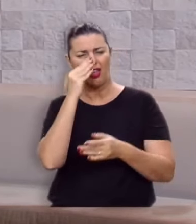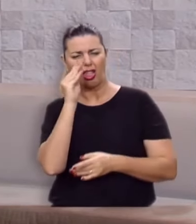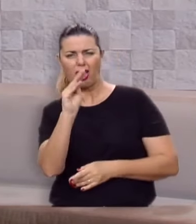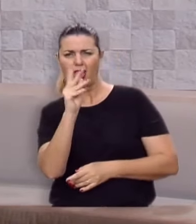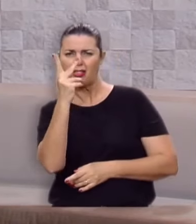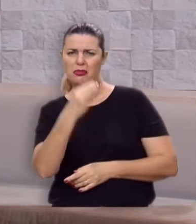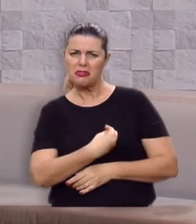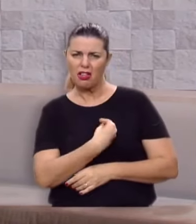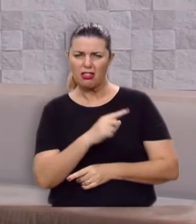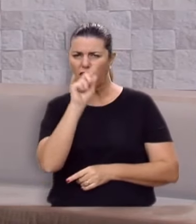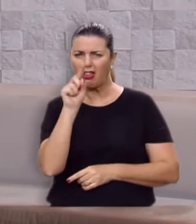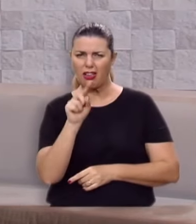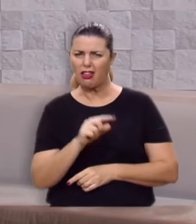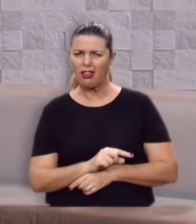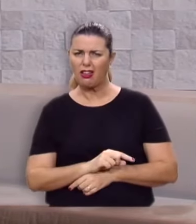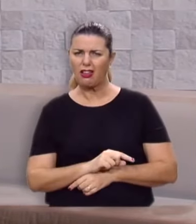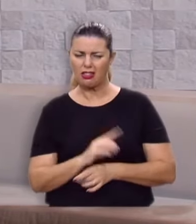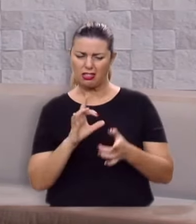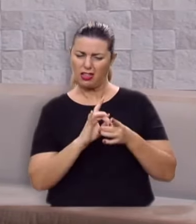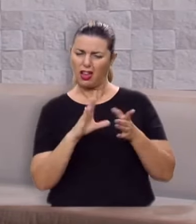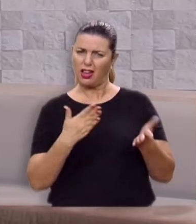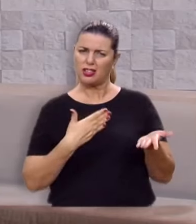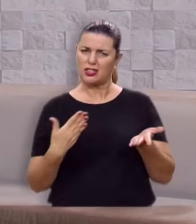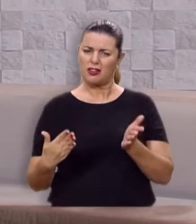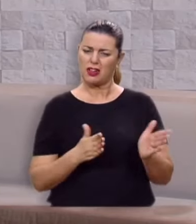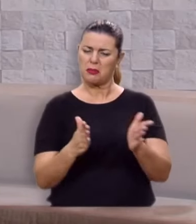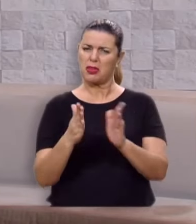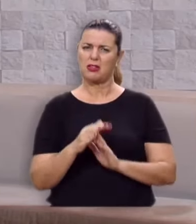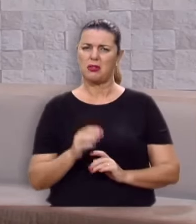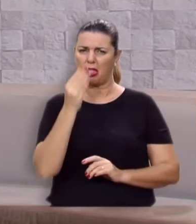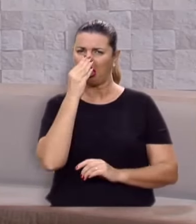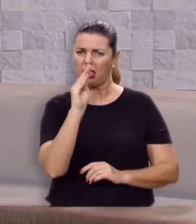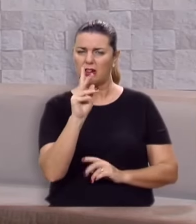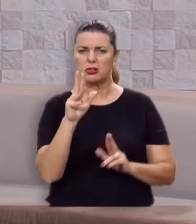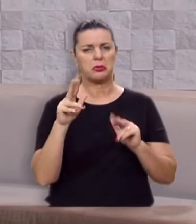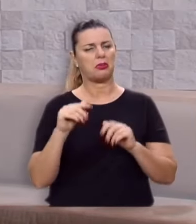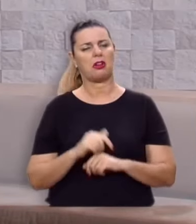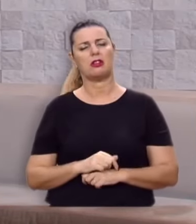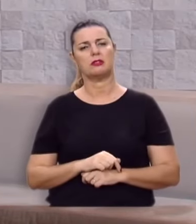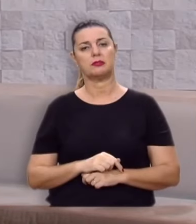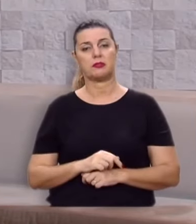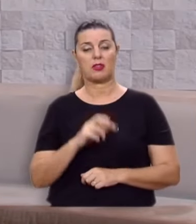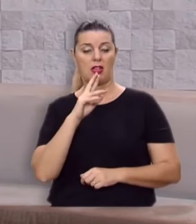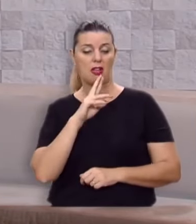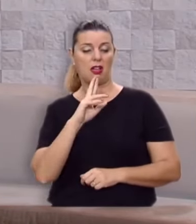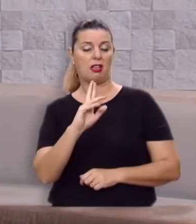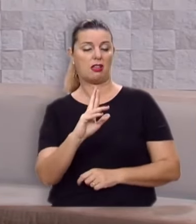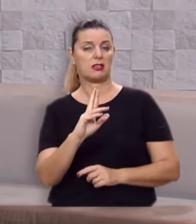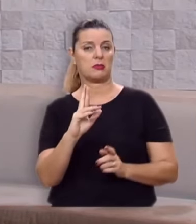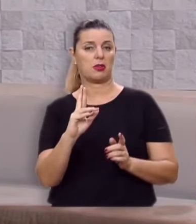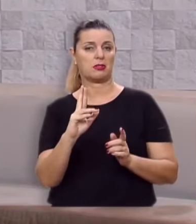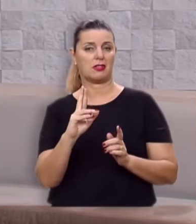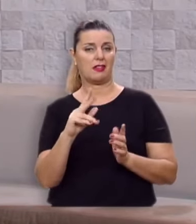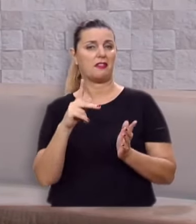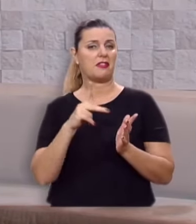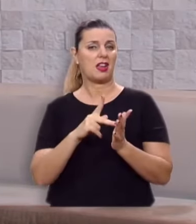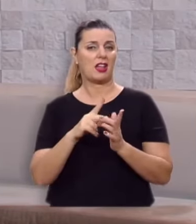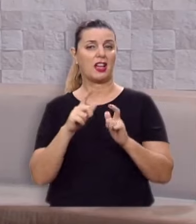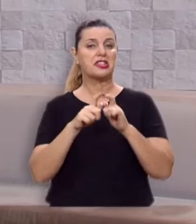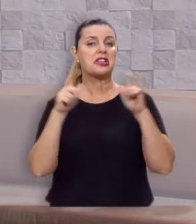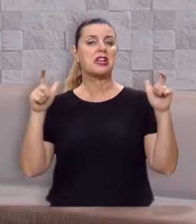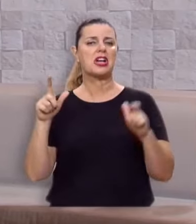deixará você na mão? Largará você no meio do caminho? A resposta é um rotundo